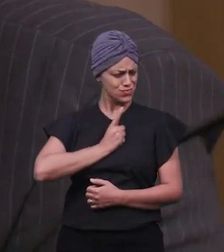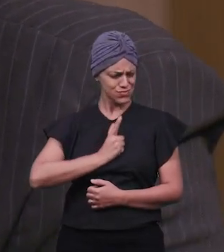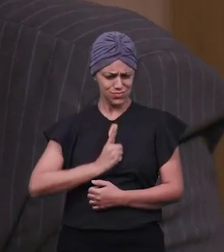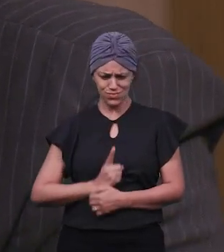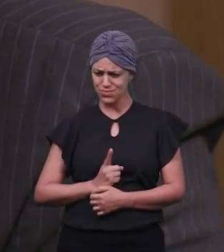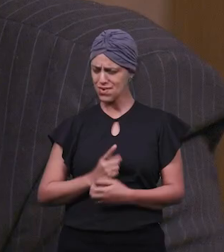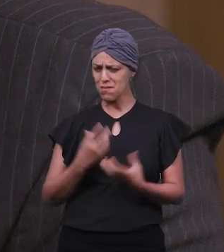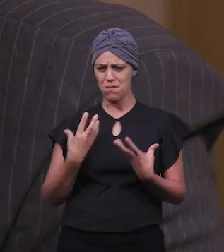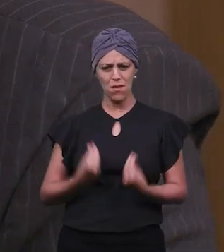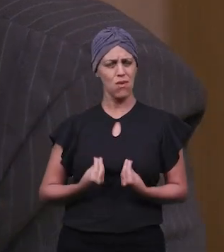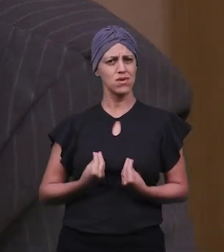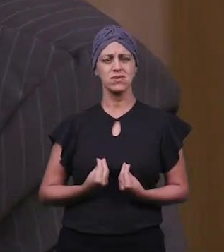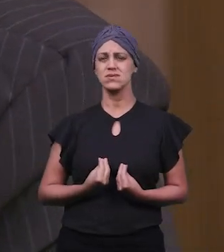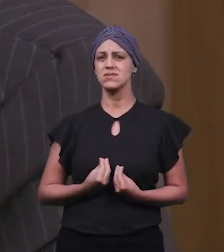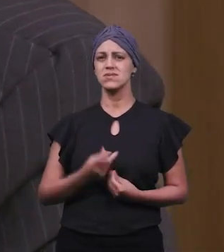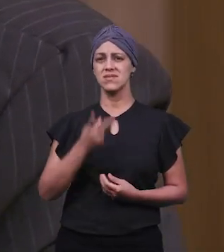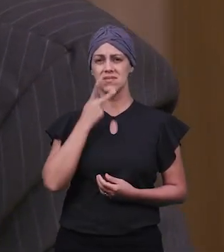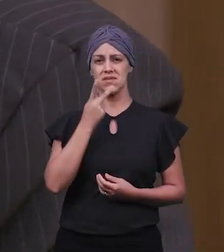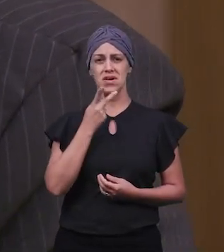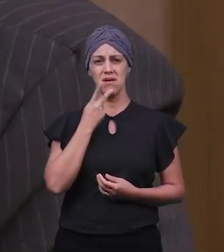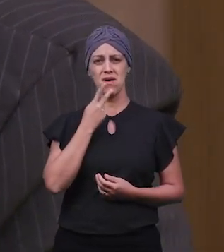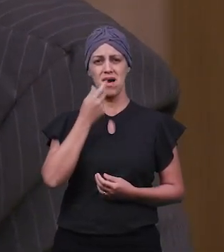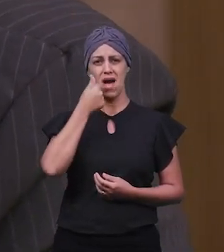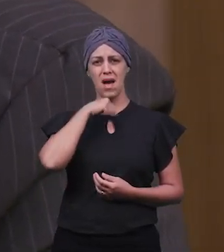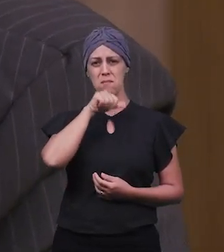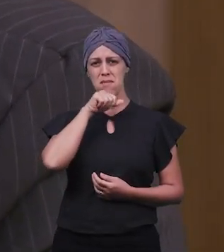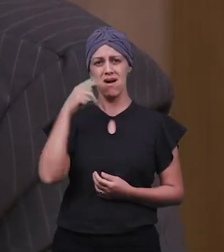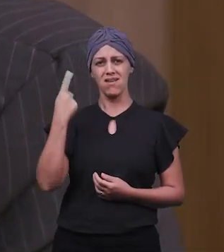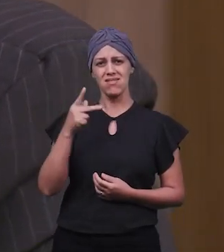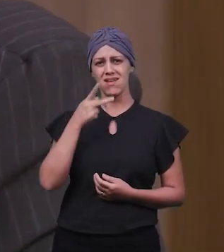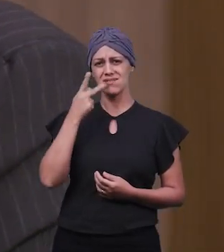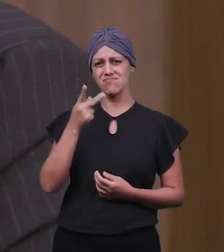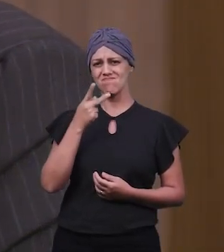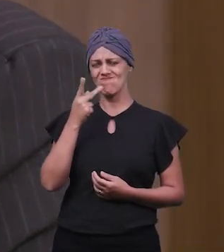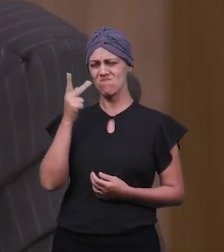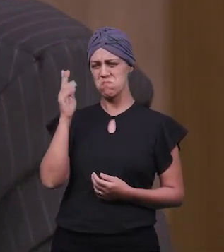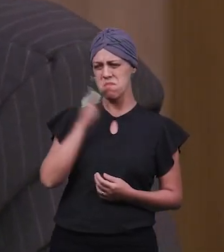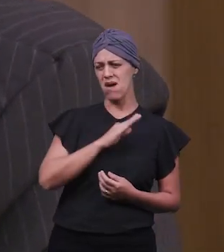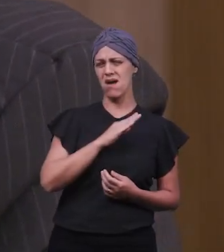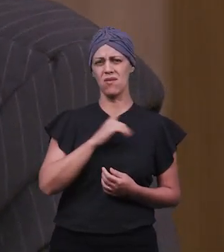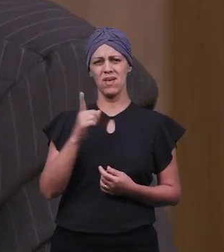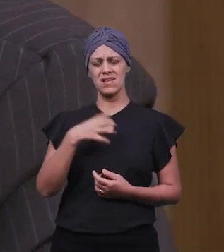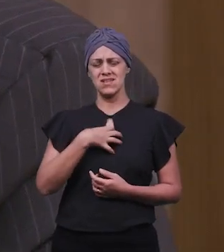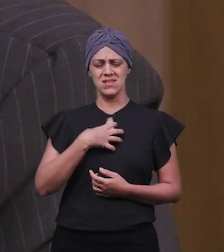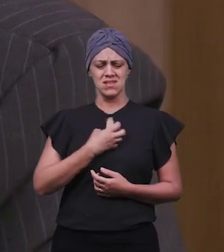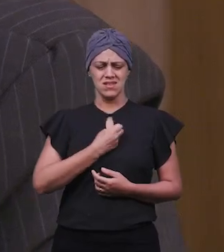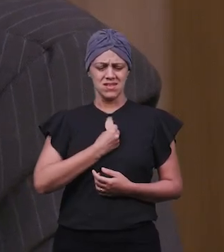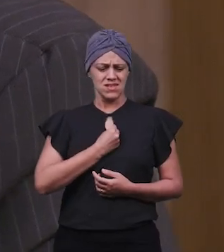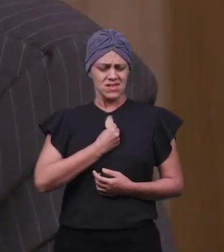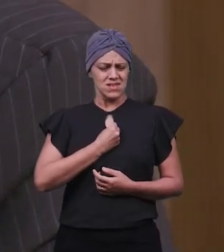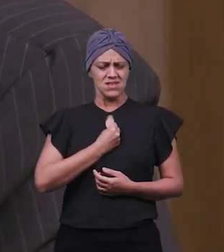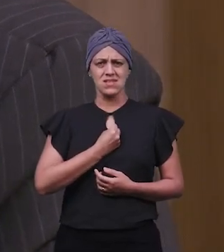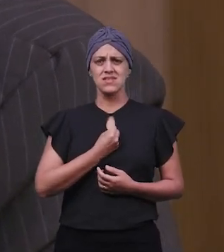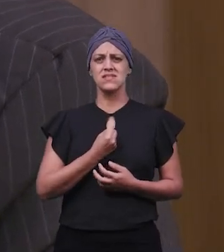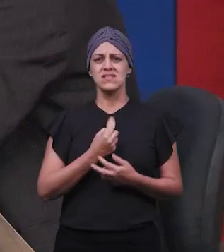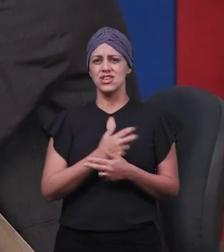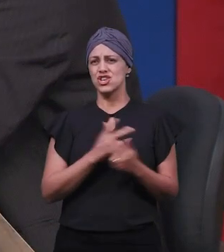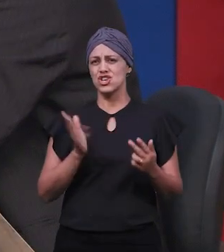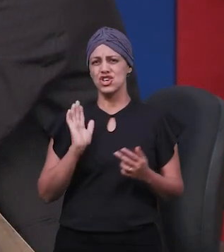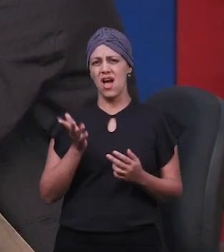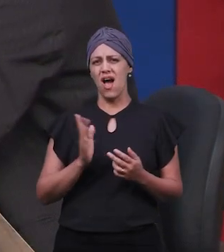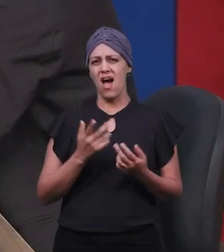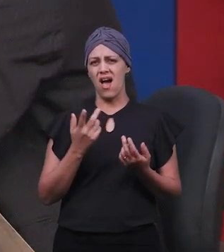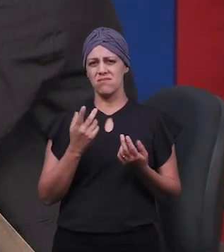deprimida por causa disso. Disse que a mãe disse palavras ásperas com ela, e ela estava muito triste. Já havia alguns dias que a mãe